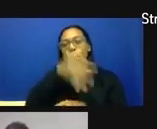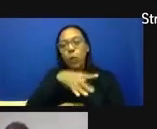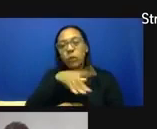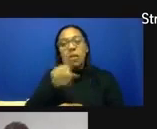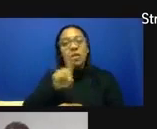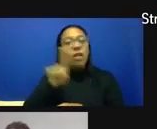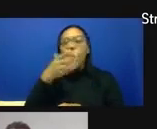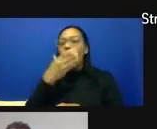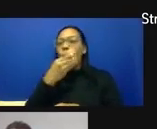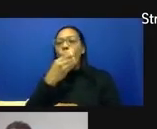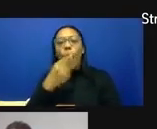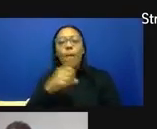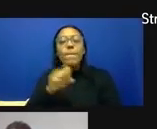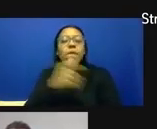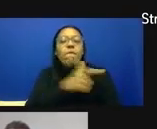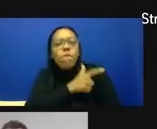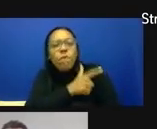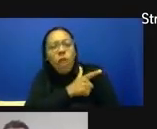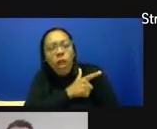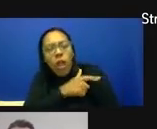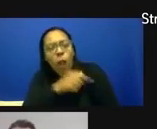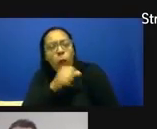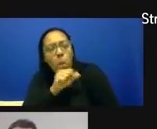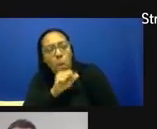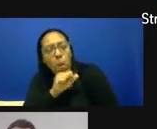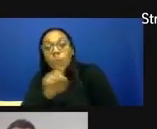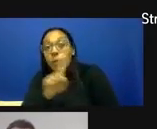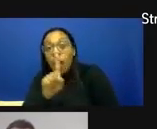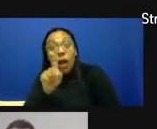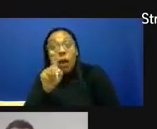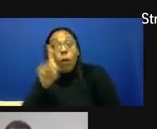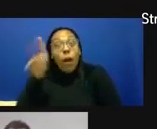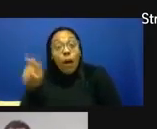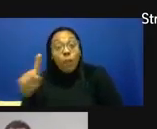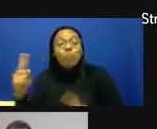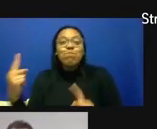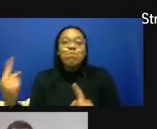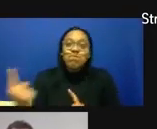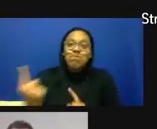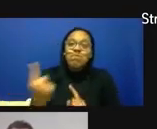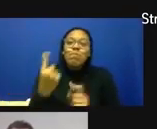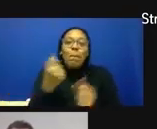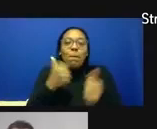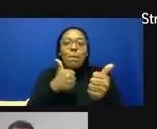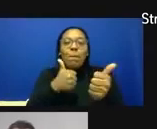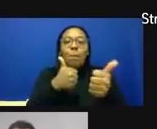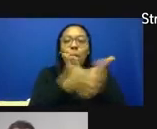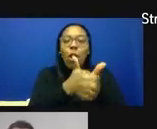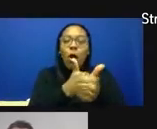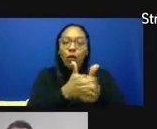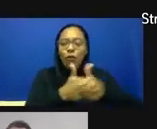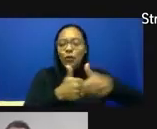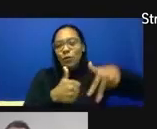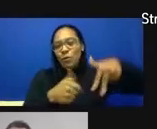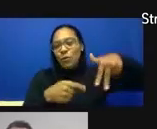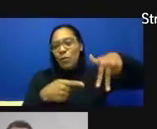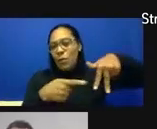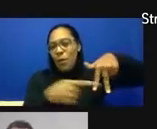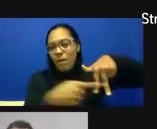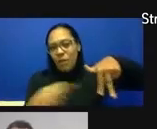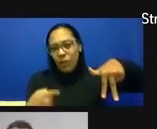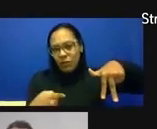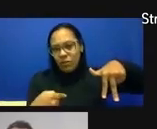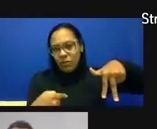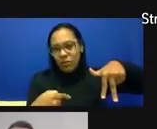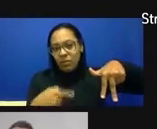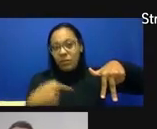violências praticadas por estranhos, violência de natureza sexual? Acontecem, mas é uma porcentagem bem menor do que os